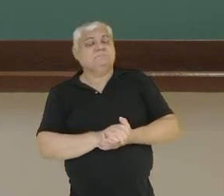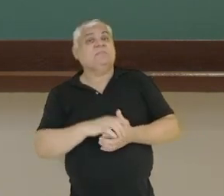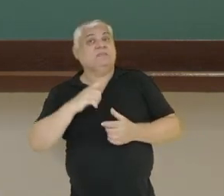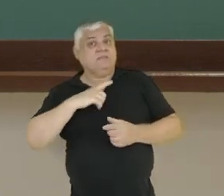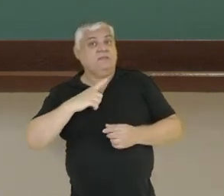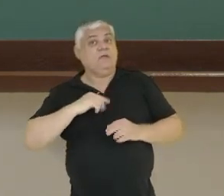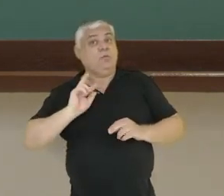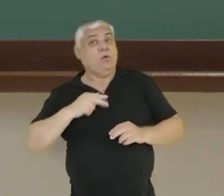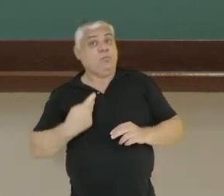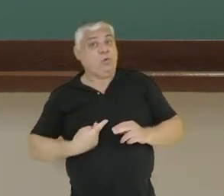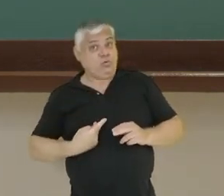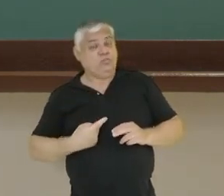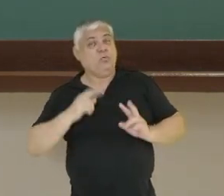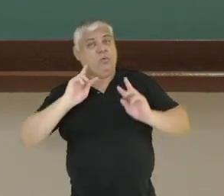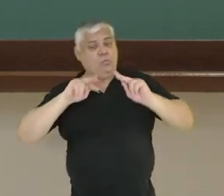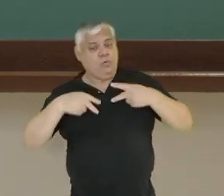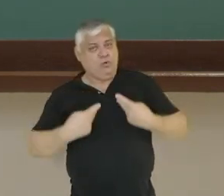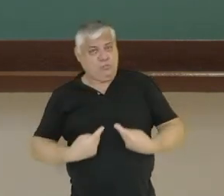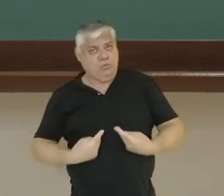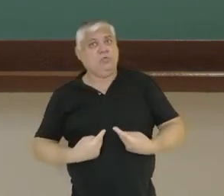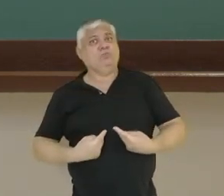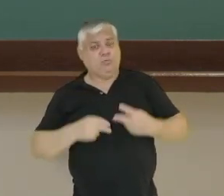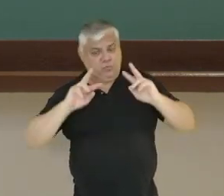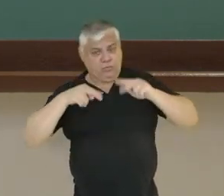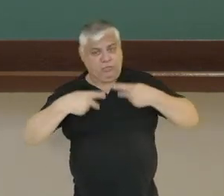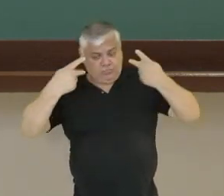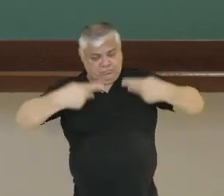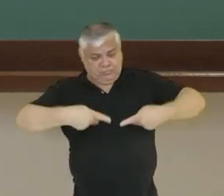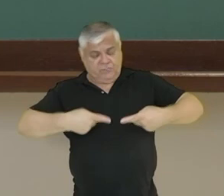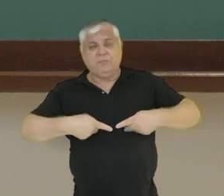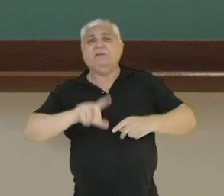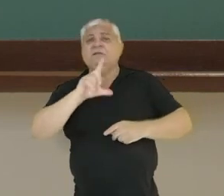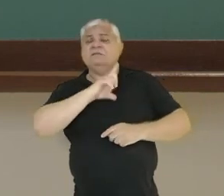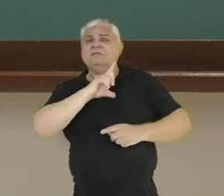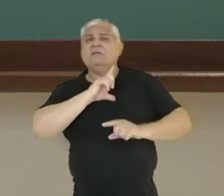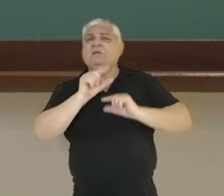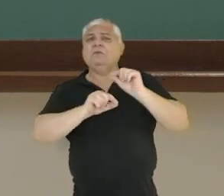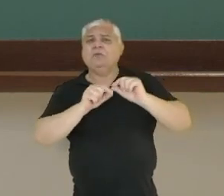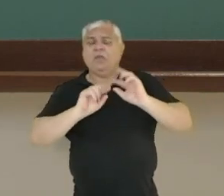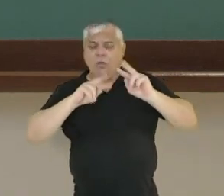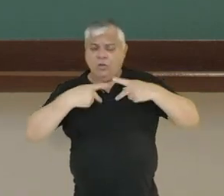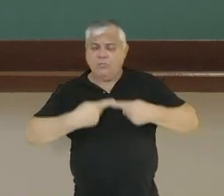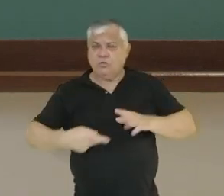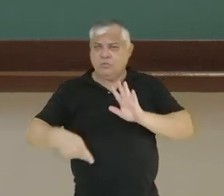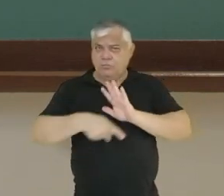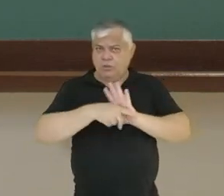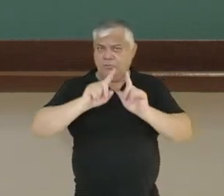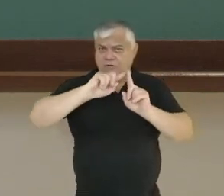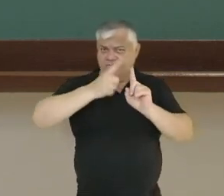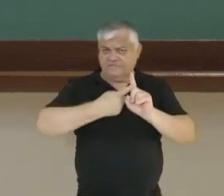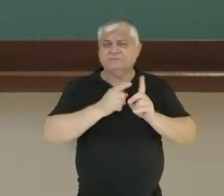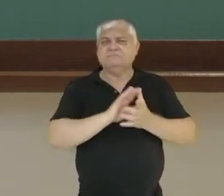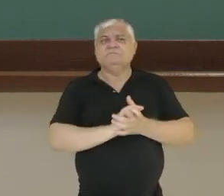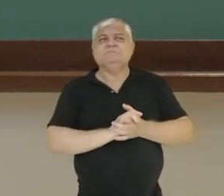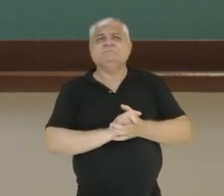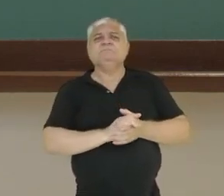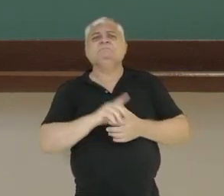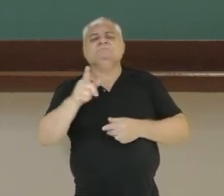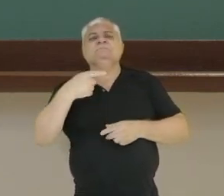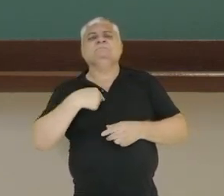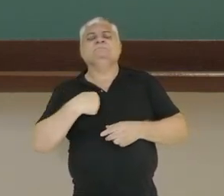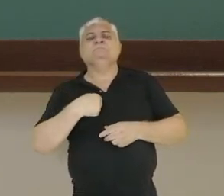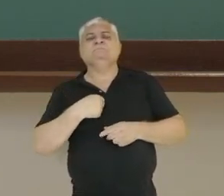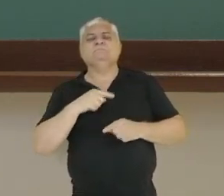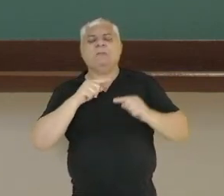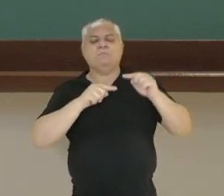hormônio que é chamado gonadotropina coriônica. Esse hormônio é o hormônio da gravidez. O que ele faz? Ele mantém o